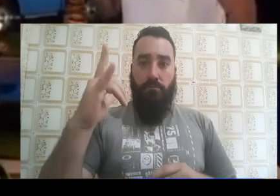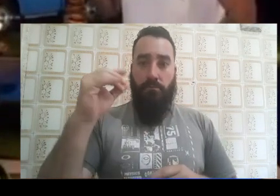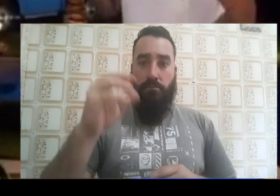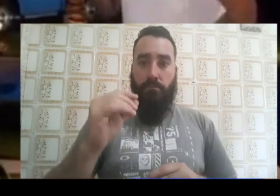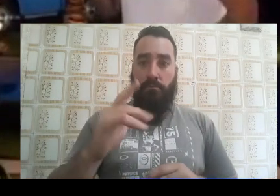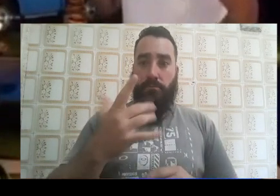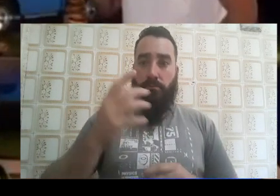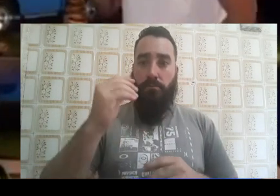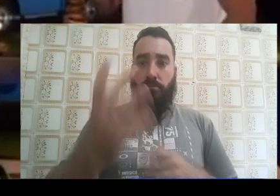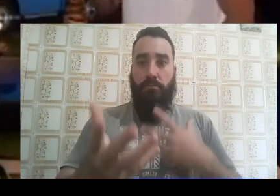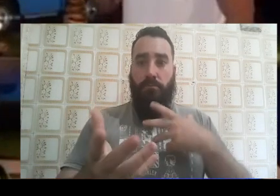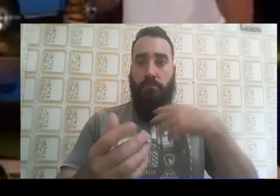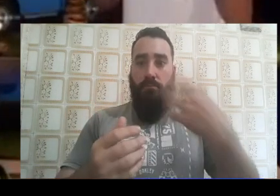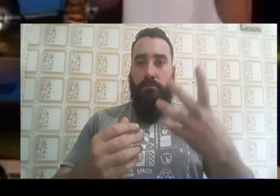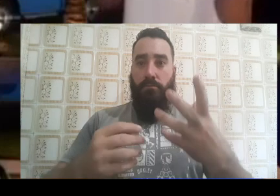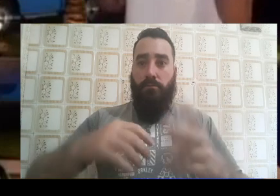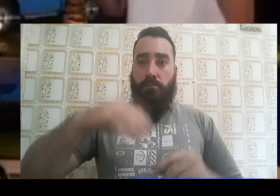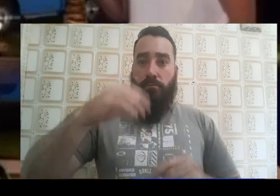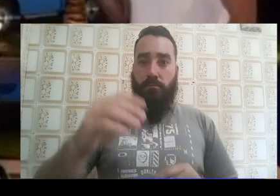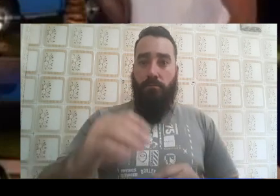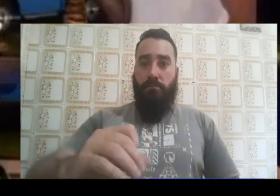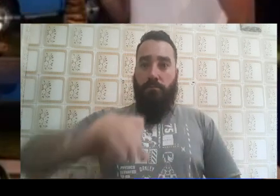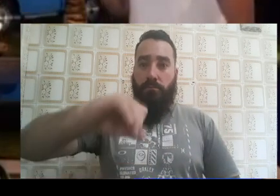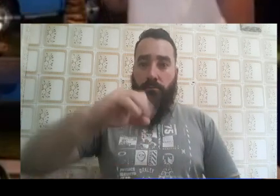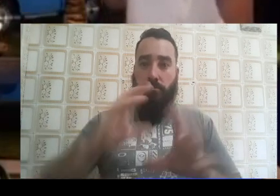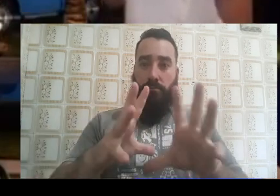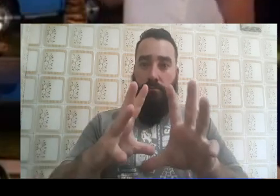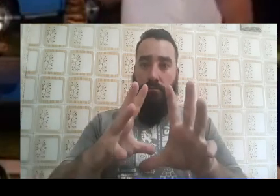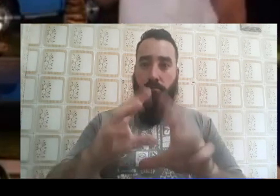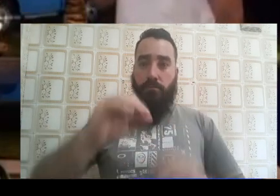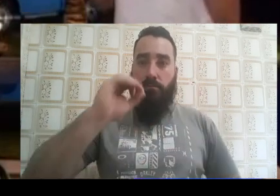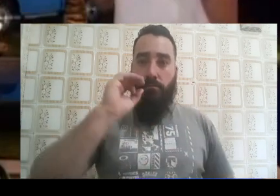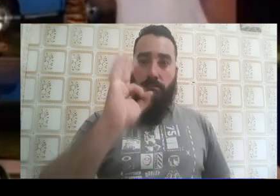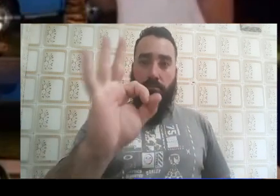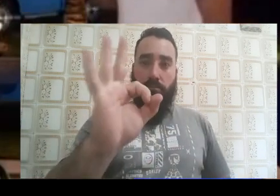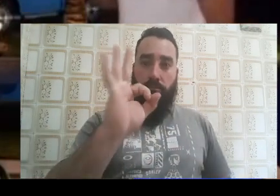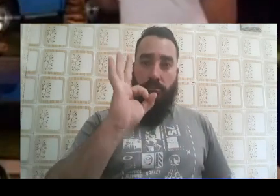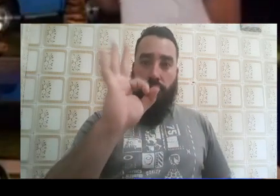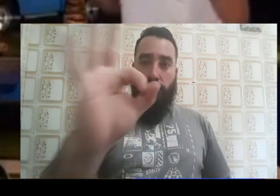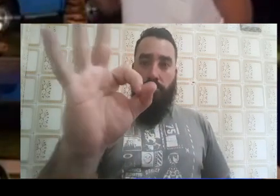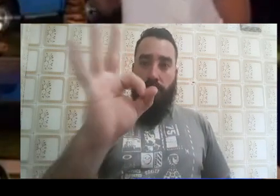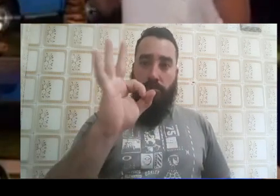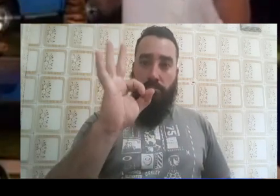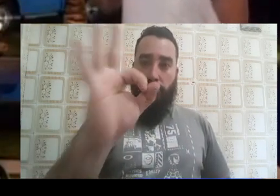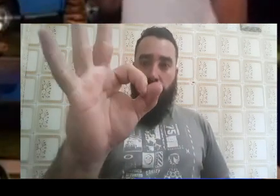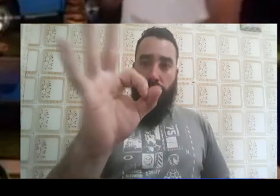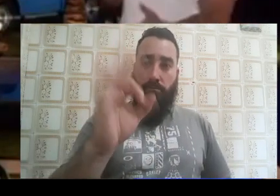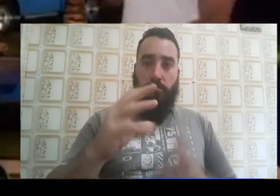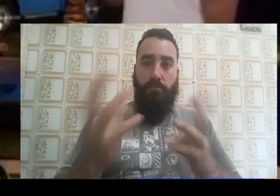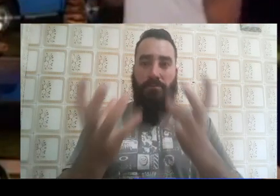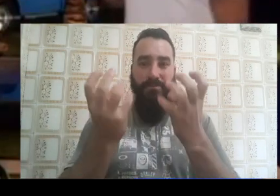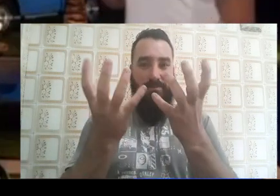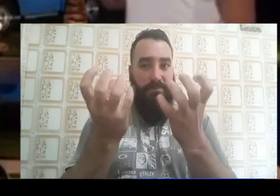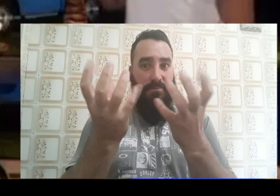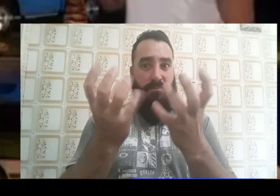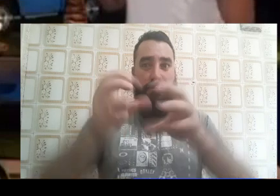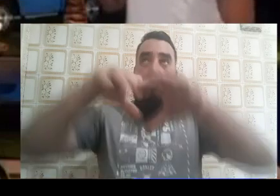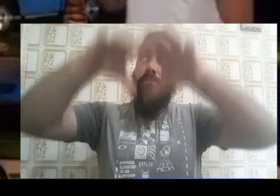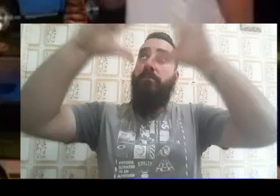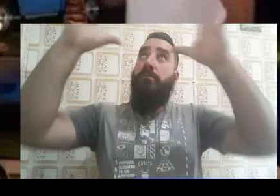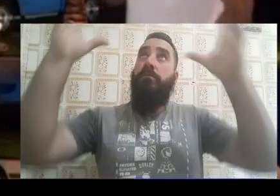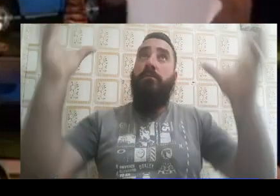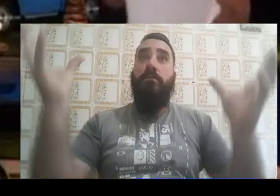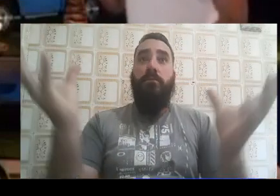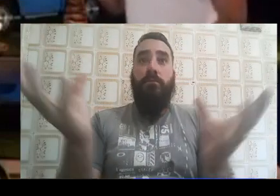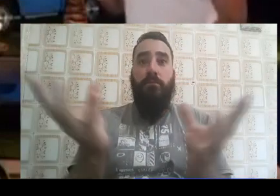é verdade? Né? Tem uns que gosta de dar o cu. Tem uns que gosta de dar outras